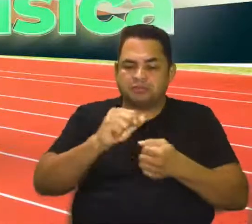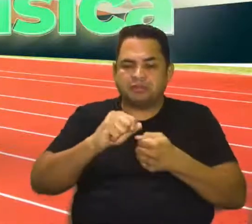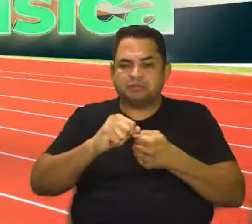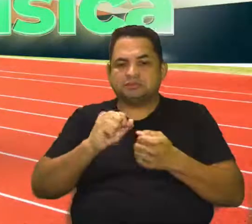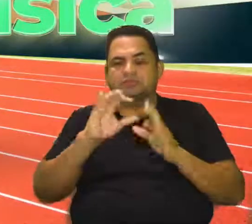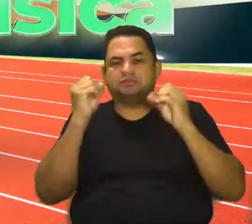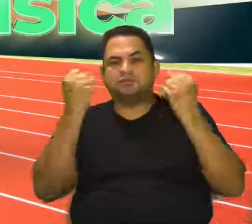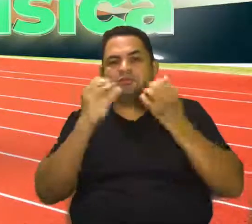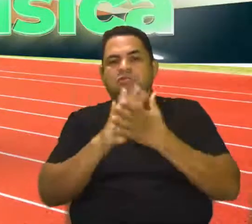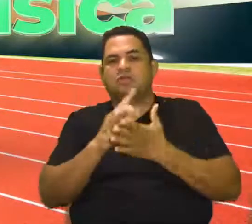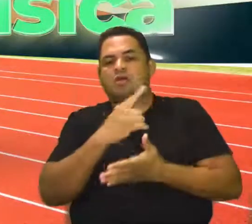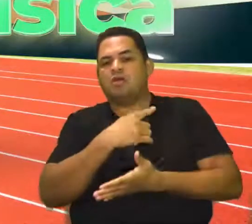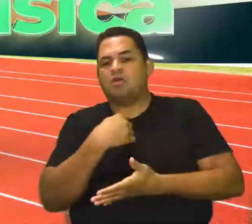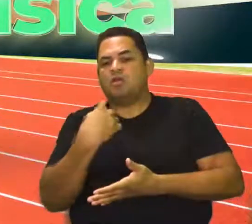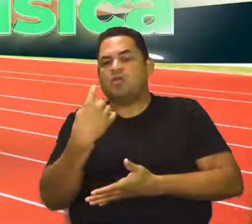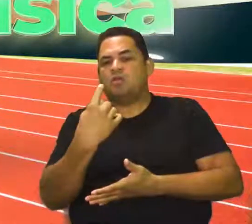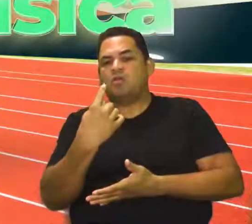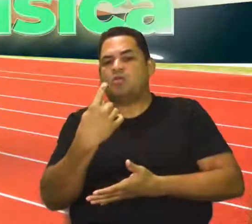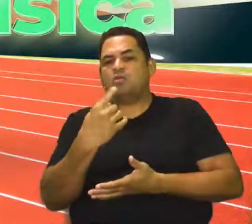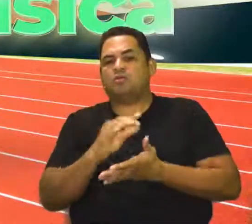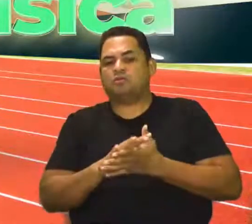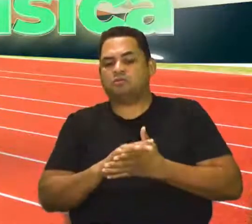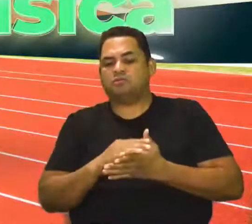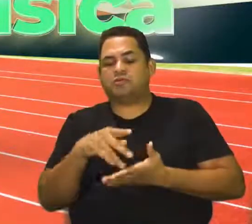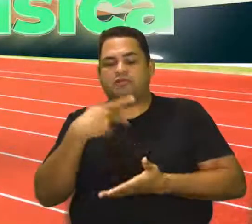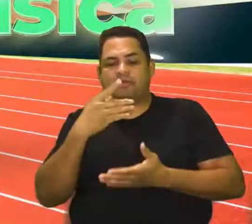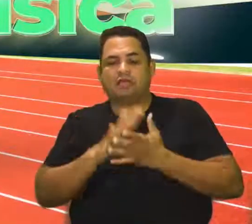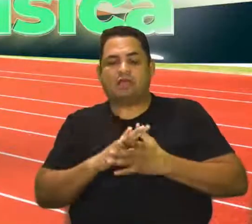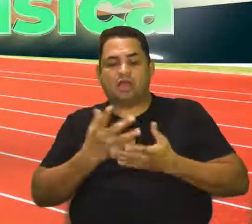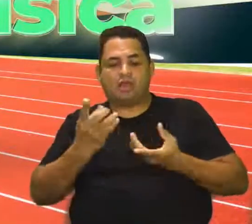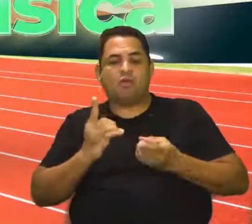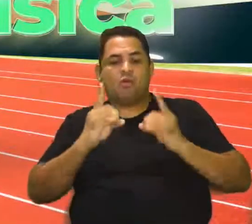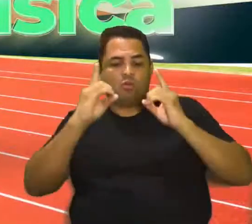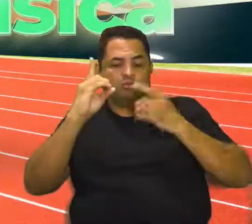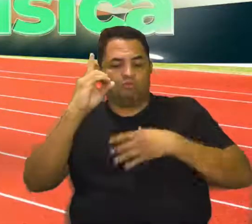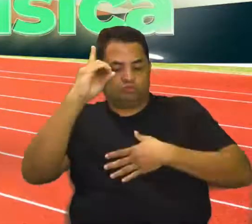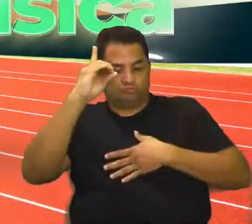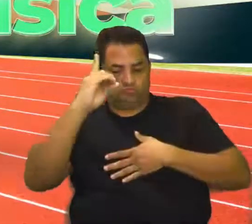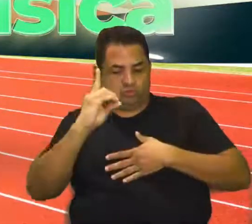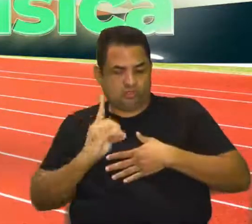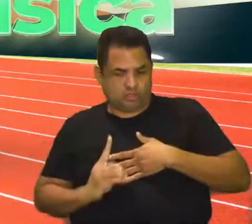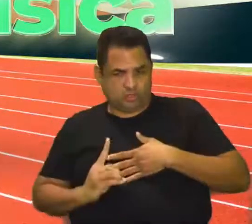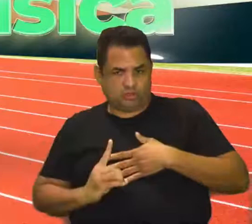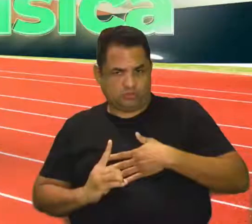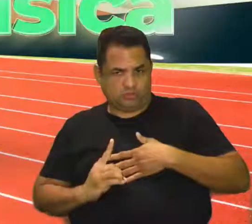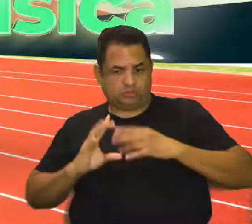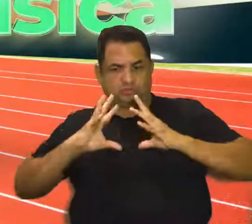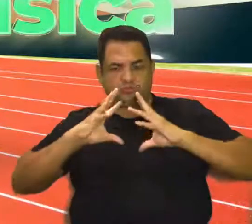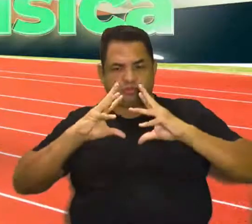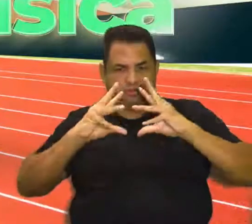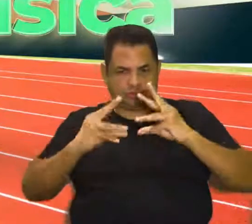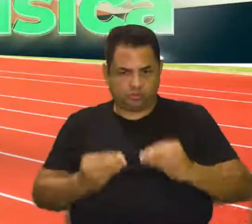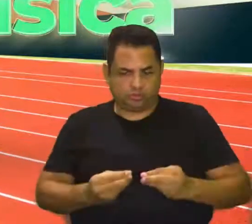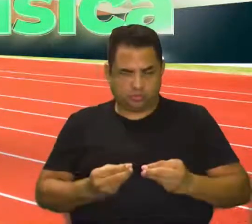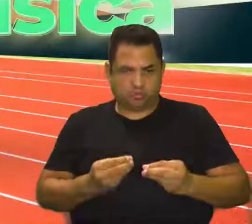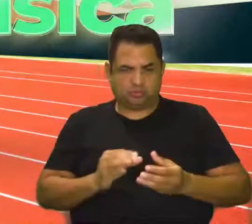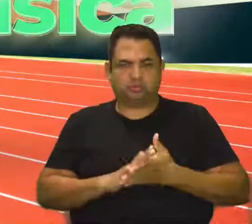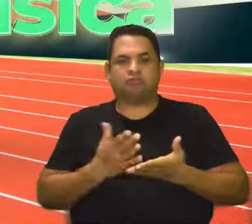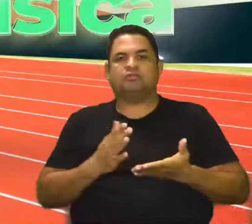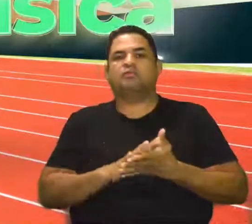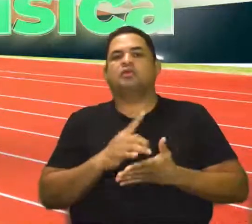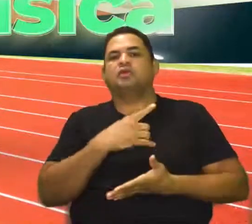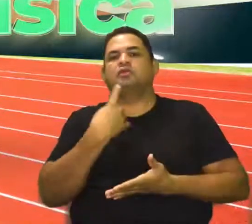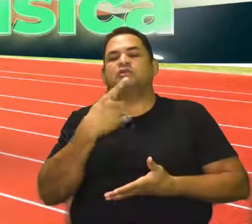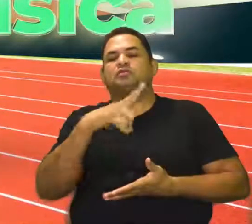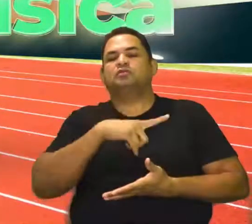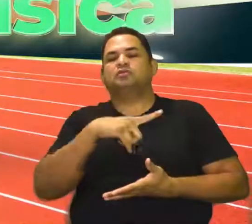Mas a gente quer dizer que é um direito de todos, a matéria jornalística ilustrou bem isso também. Nós temos muitos exemplos